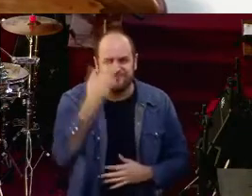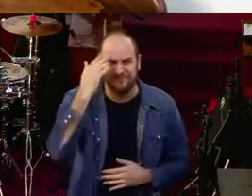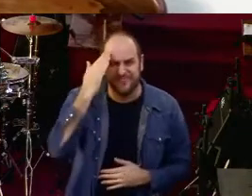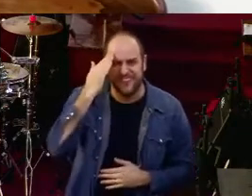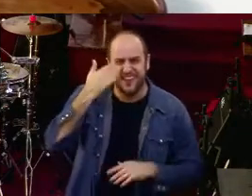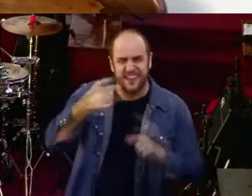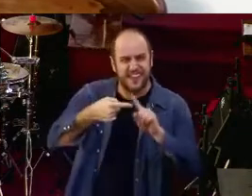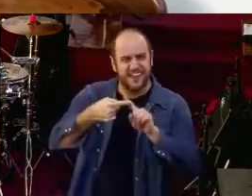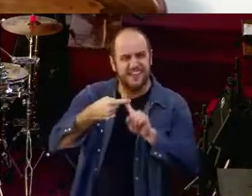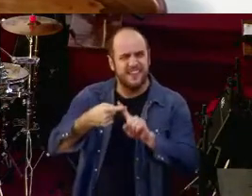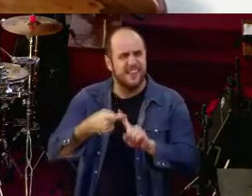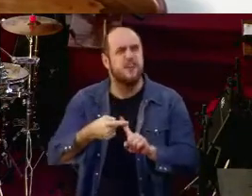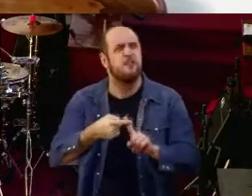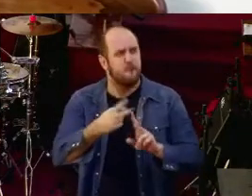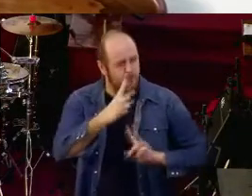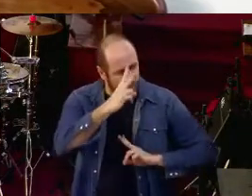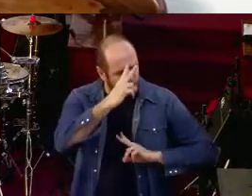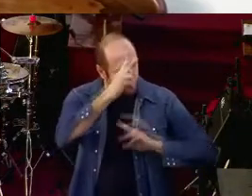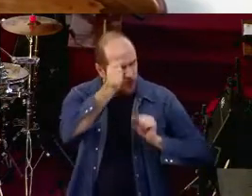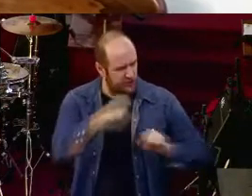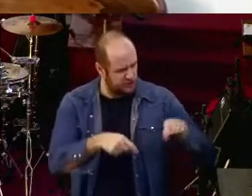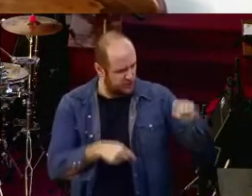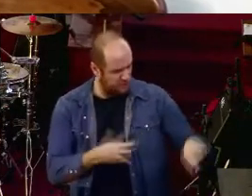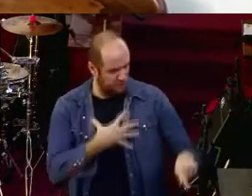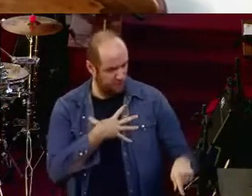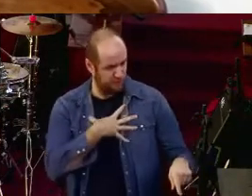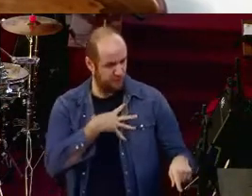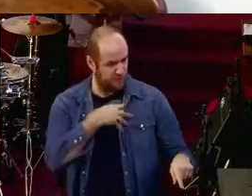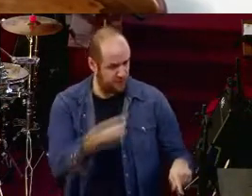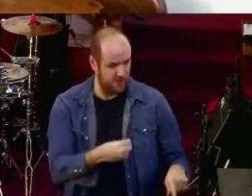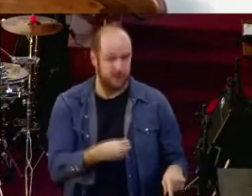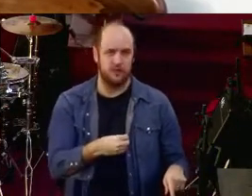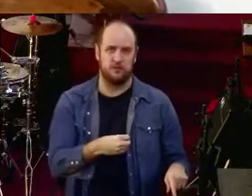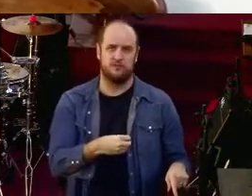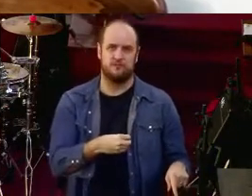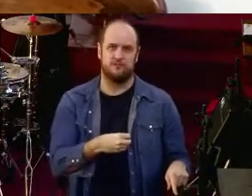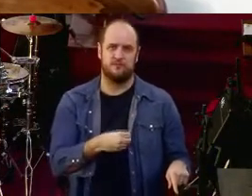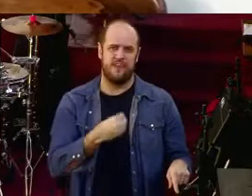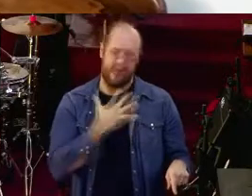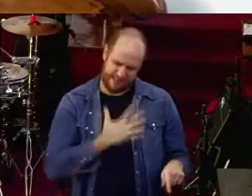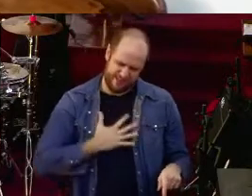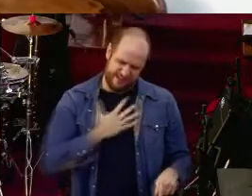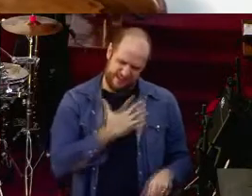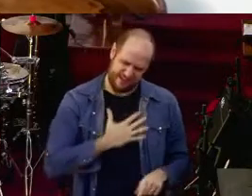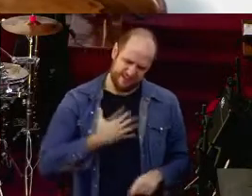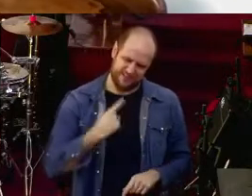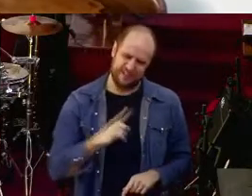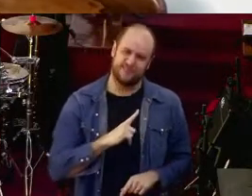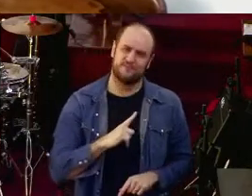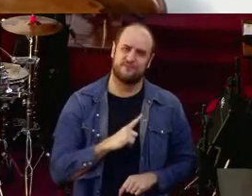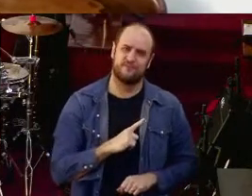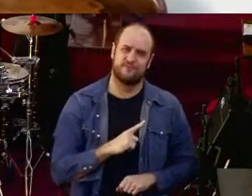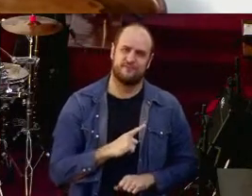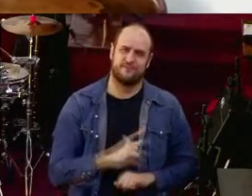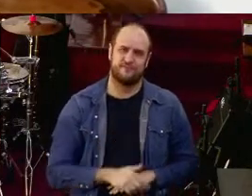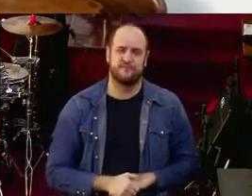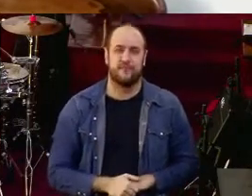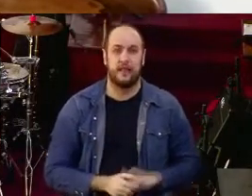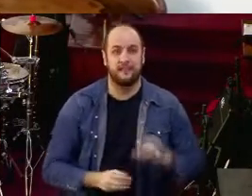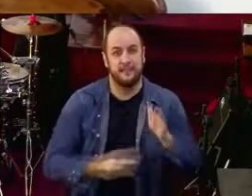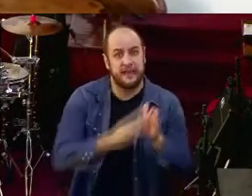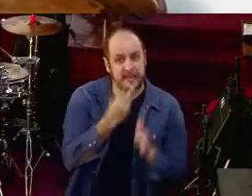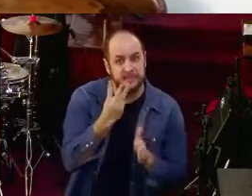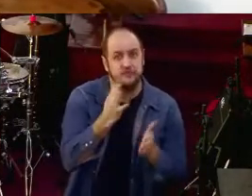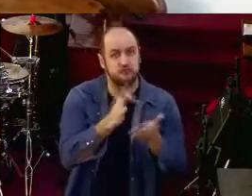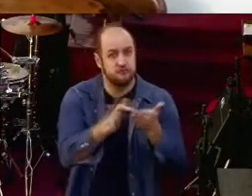muito forte. Este é o meu Filho amado, em quem me comprazo. Por 3 vezes nós temos